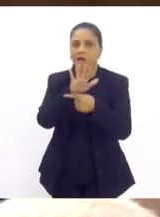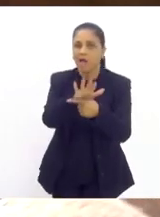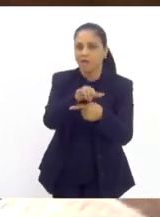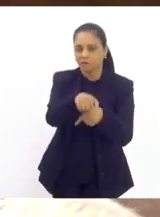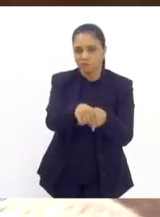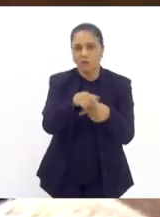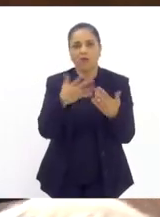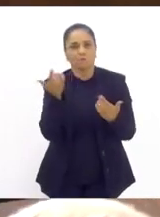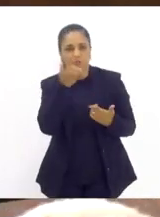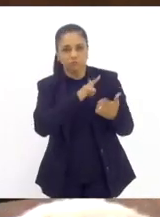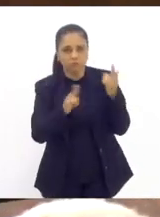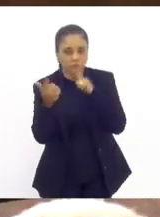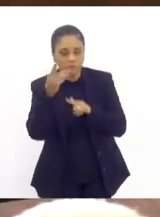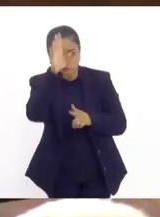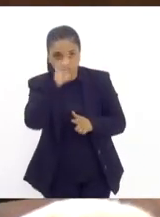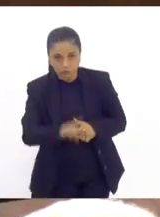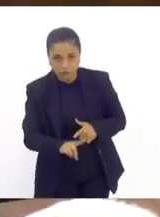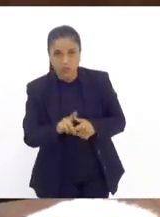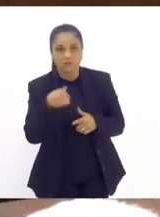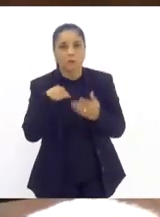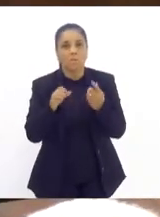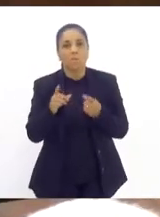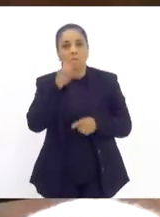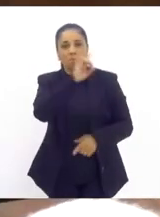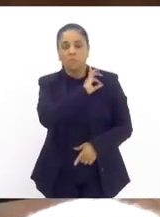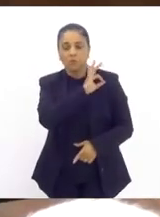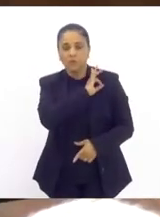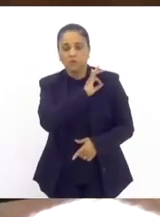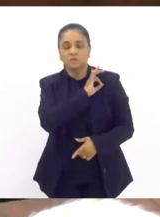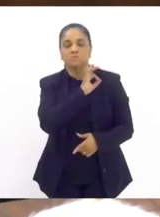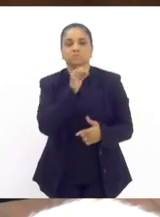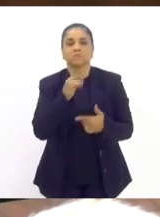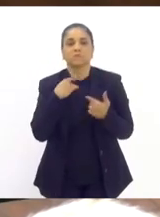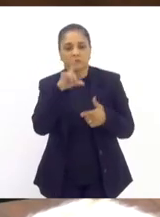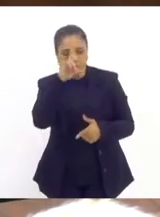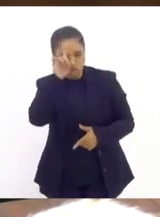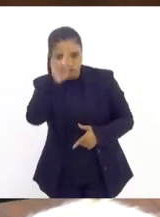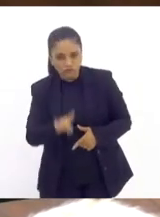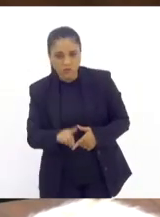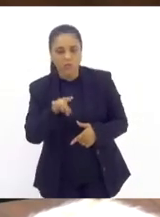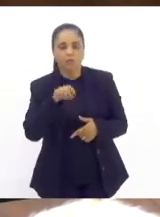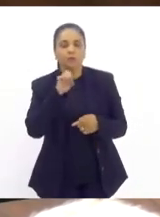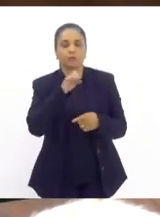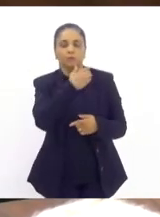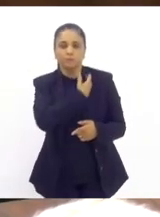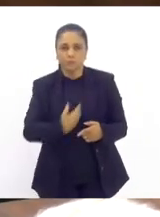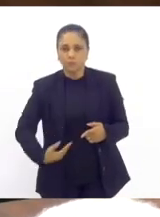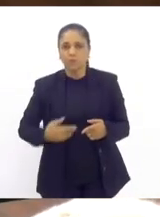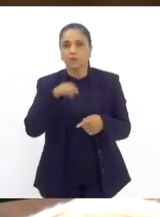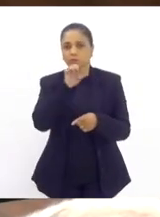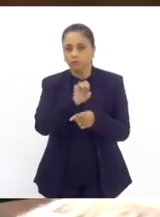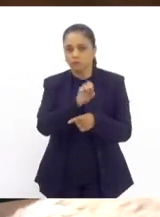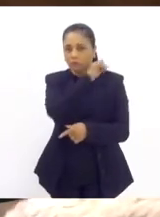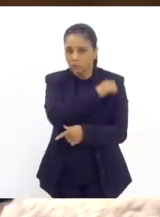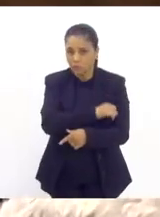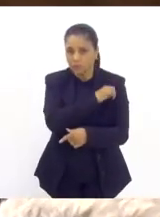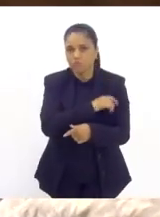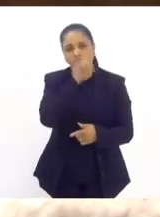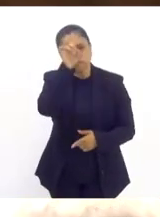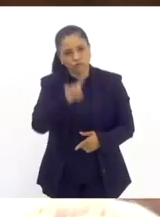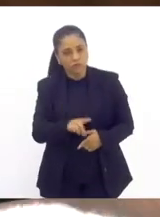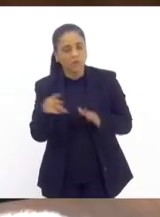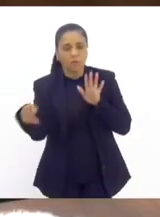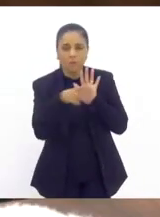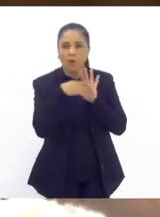pleito os policiais penais exercem relevantes serviços na segurança pública do nosso estado e precisam ter esse direito estabelecido quero